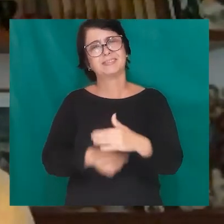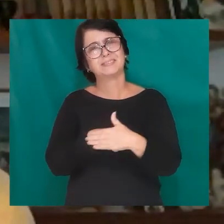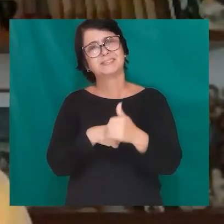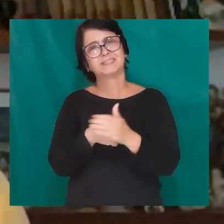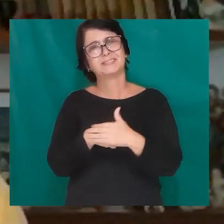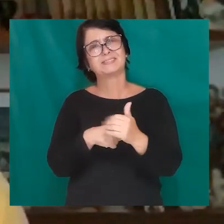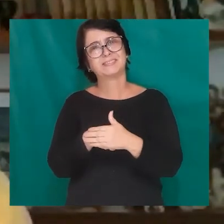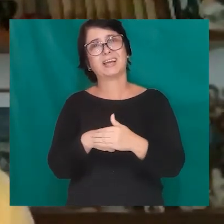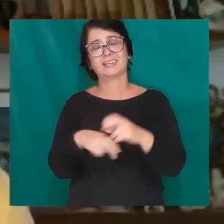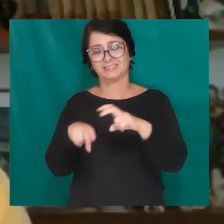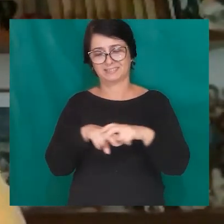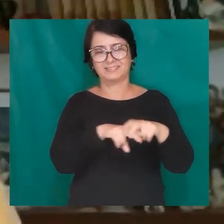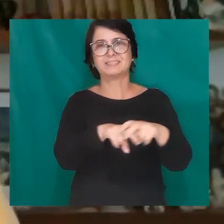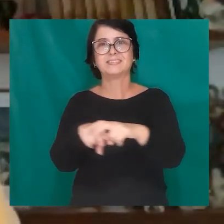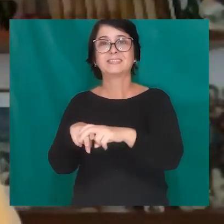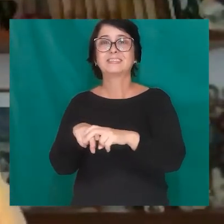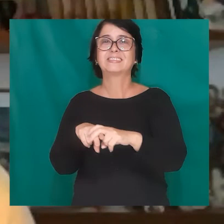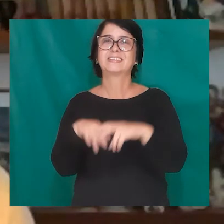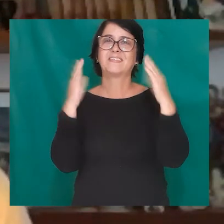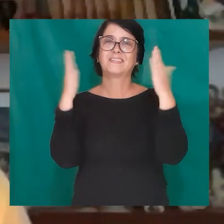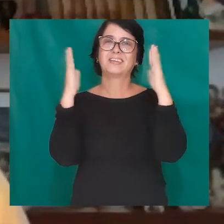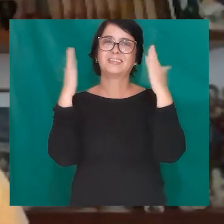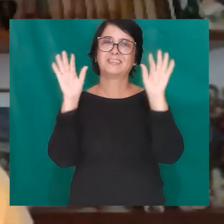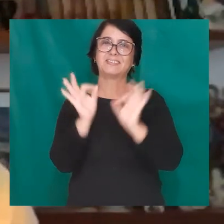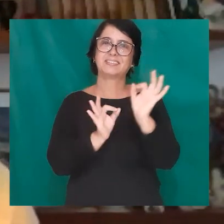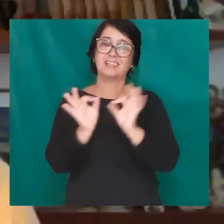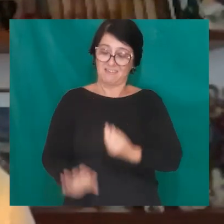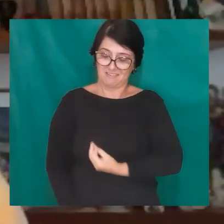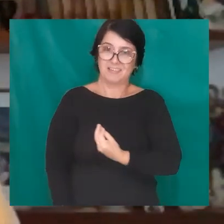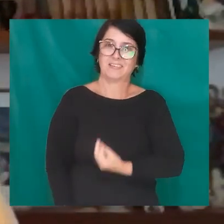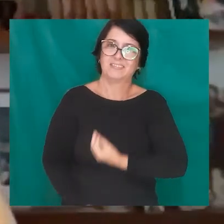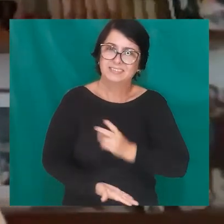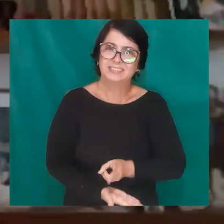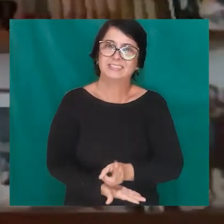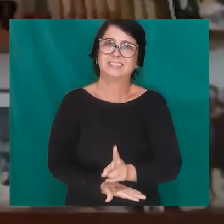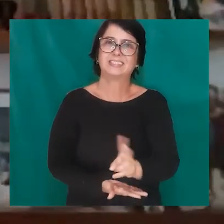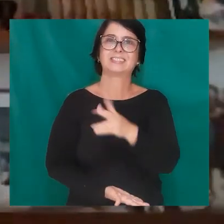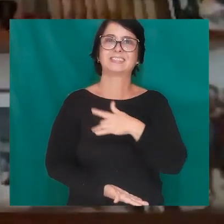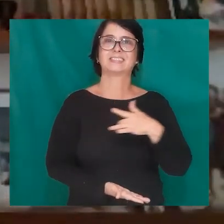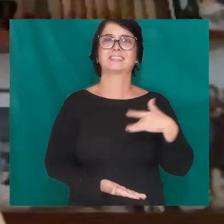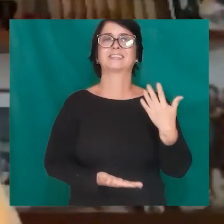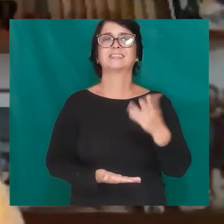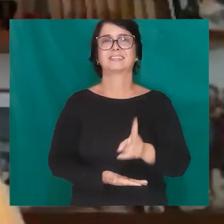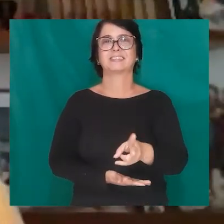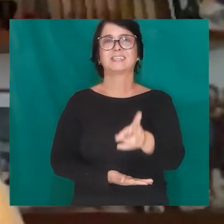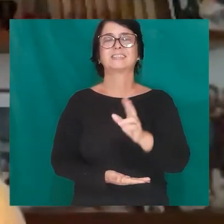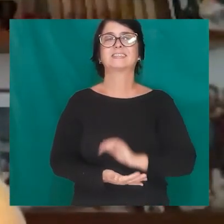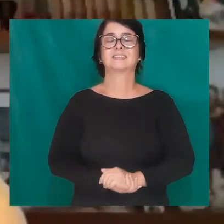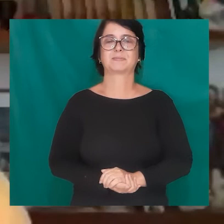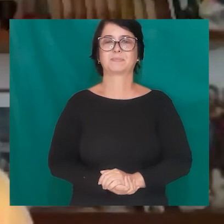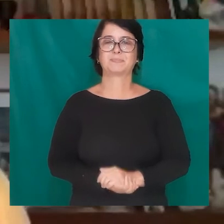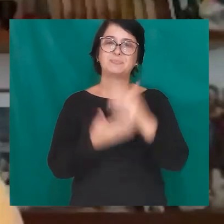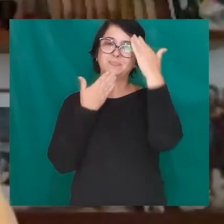gente, por estarem aqui nessa mesa. É, parabéns pelos projetos, vida longa aí, né, para todos esses projetos. E a gente queria